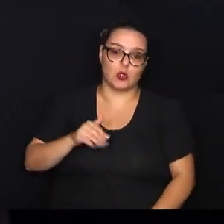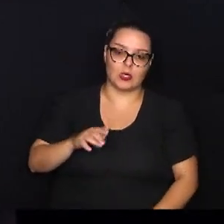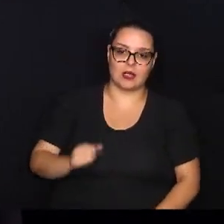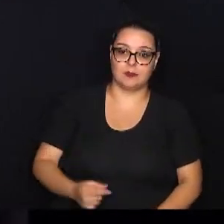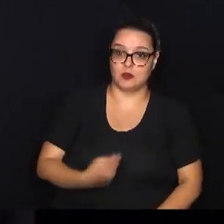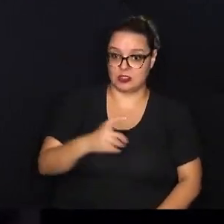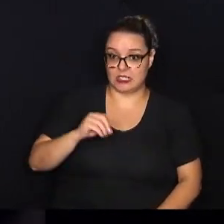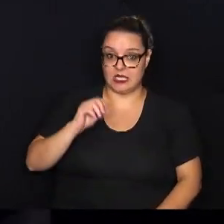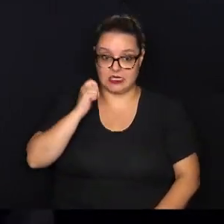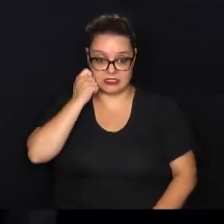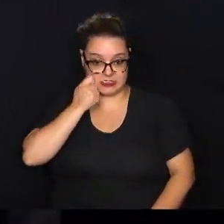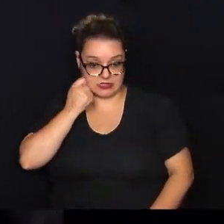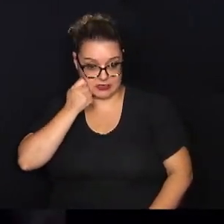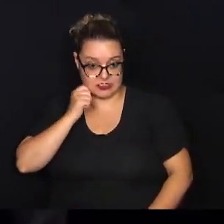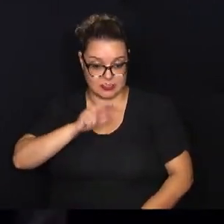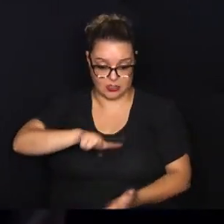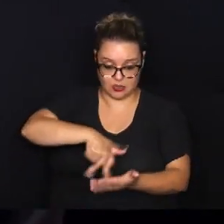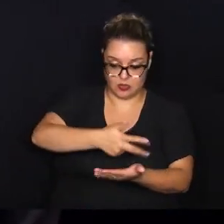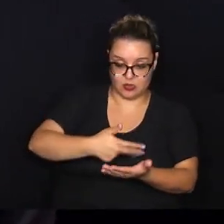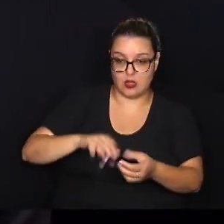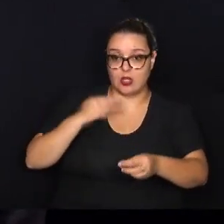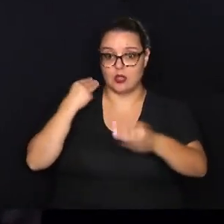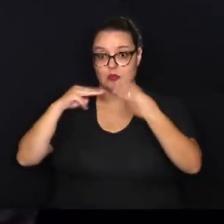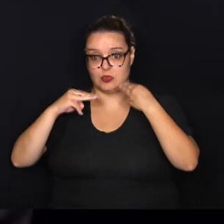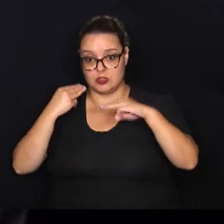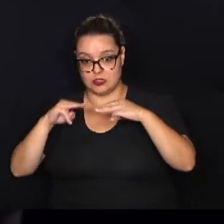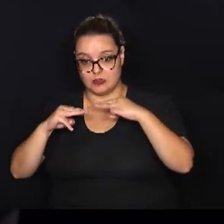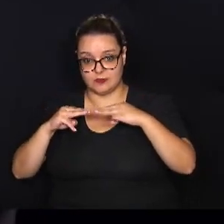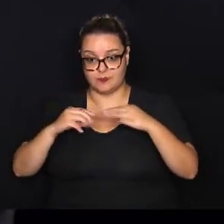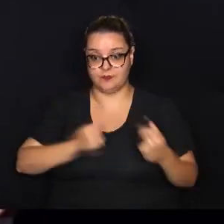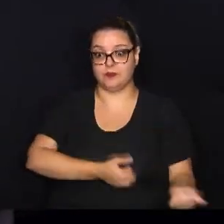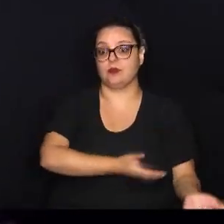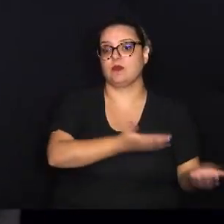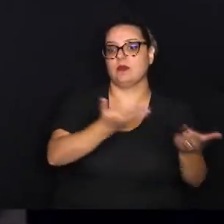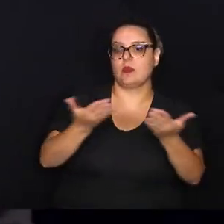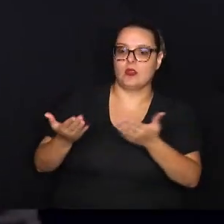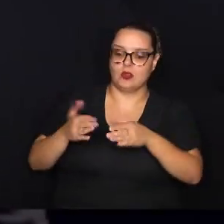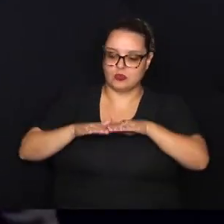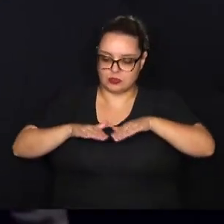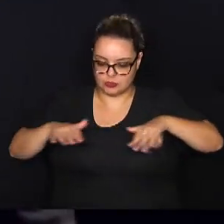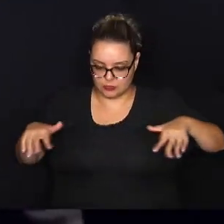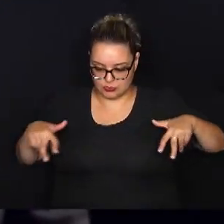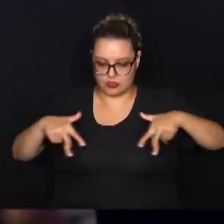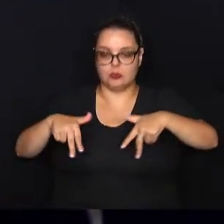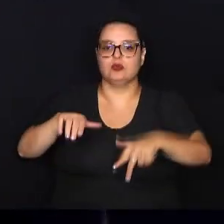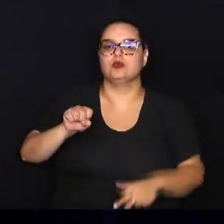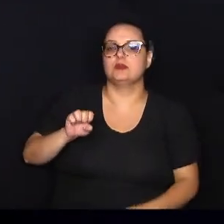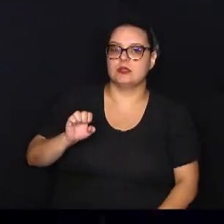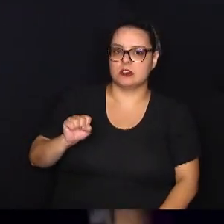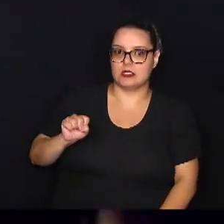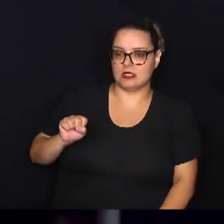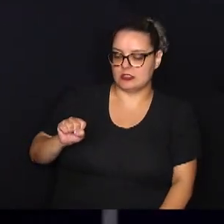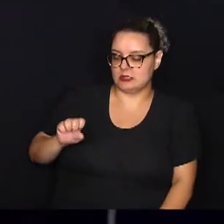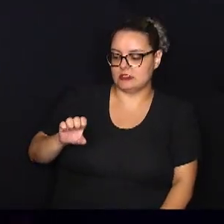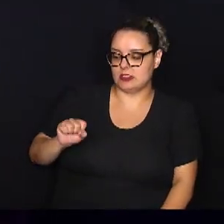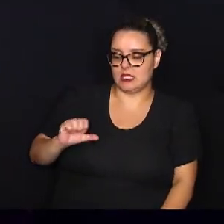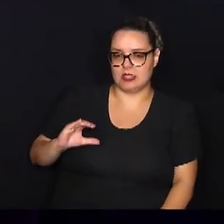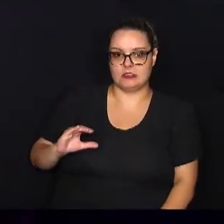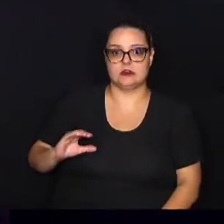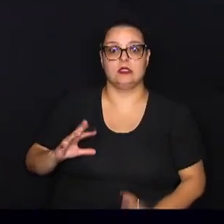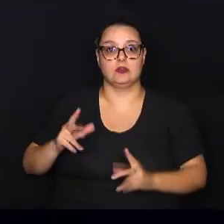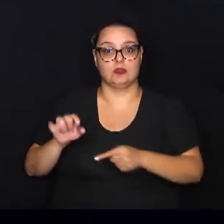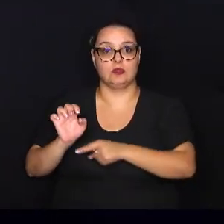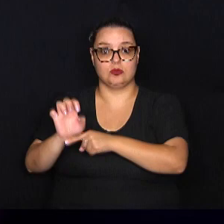artistas, entre dançarinos e músicos, eles se apresentam nos palcos do Sesc, percorrendo o estado,